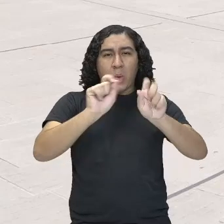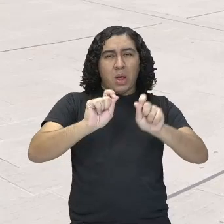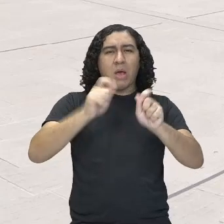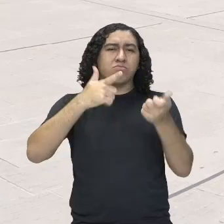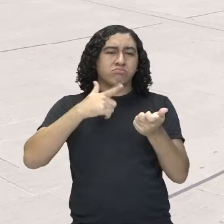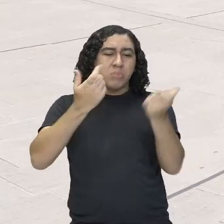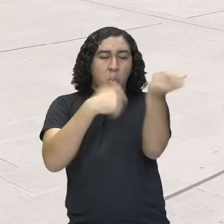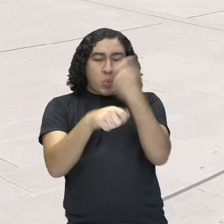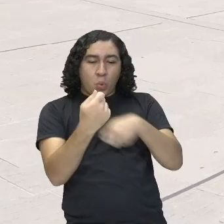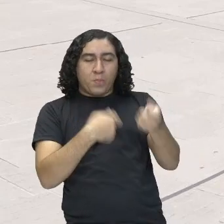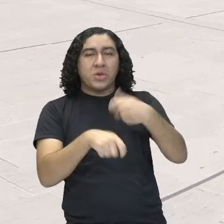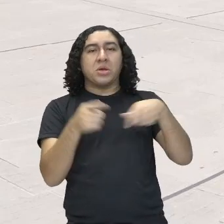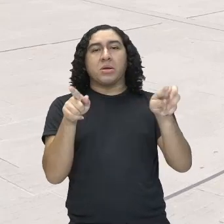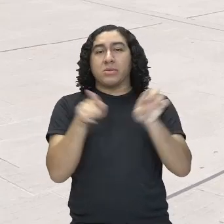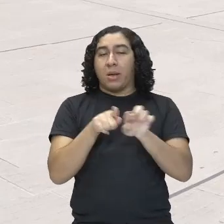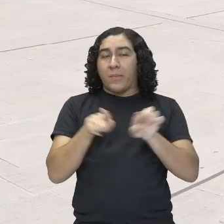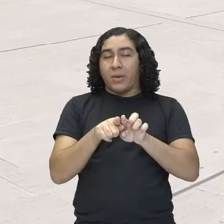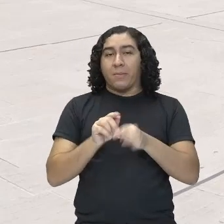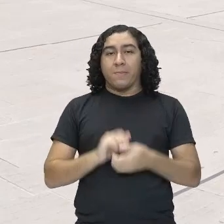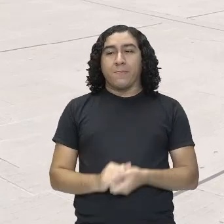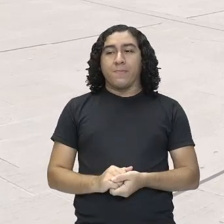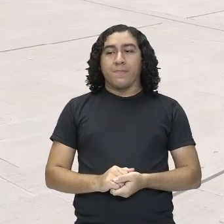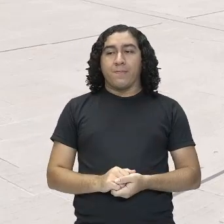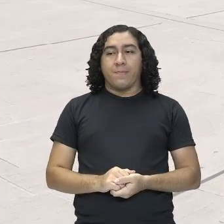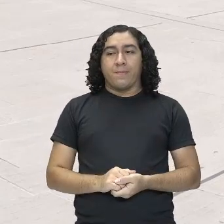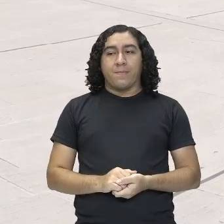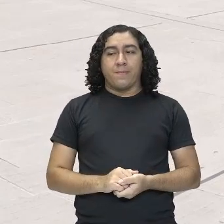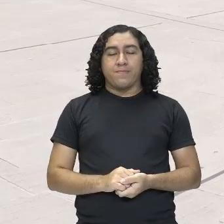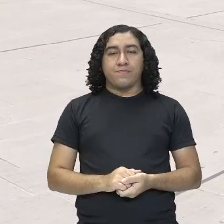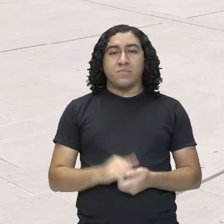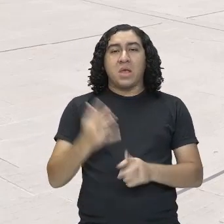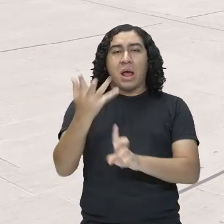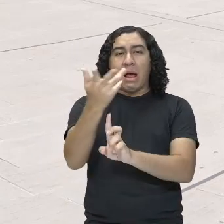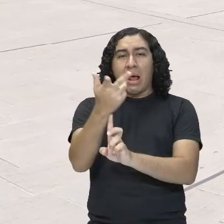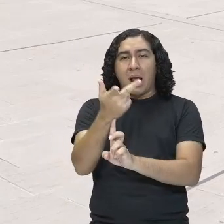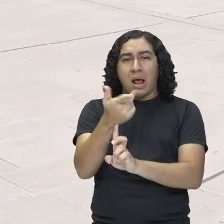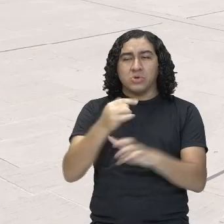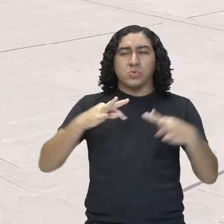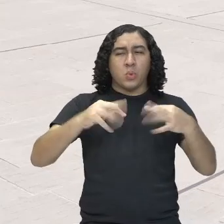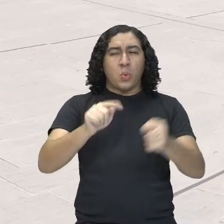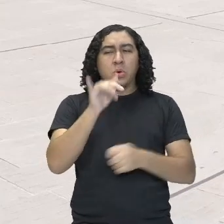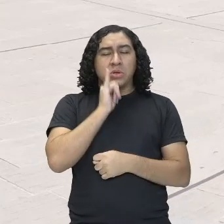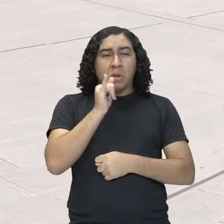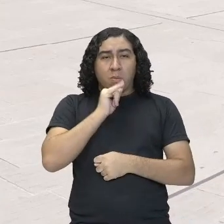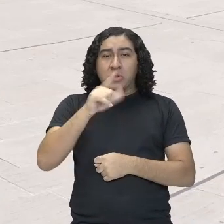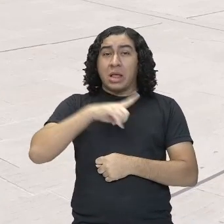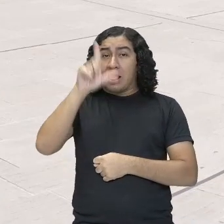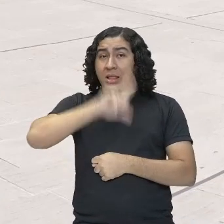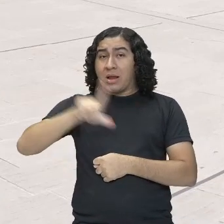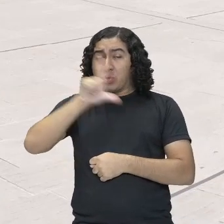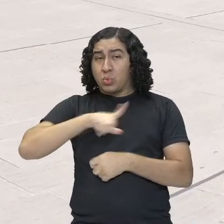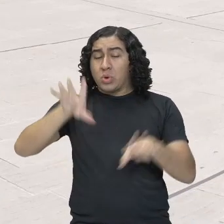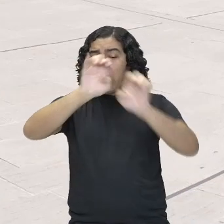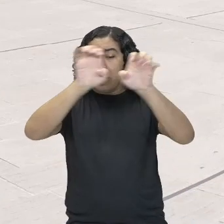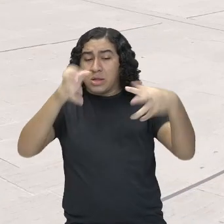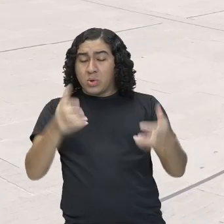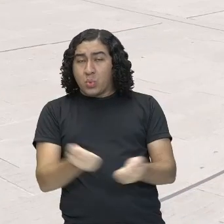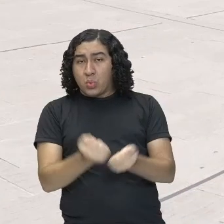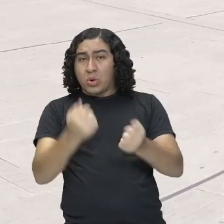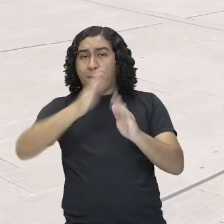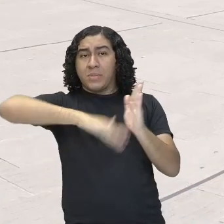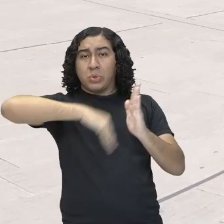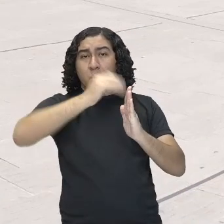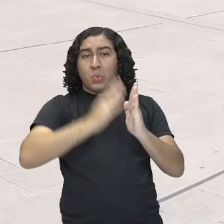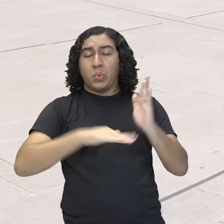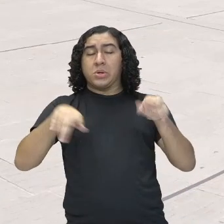economia, em relação às artes no geral, como literatura, como arquitetura, artes plásticas. Então, todo